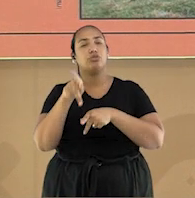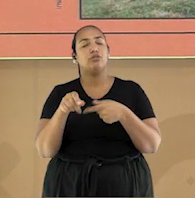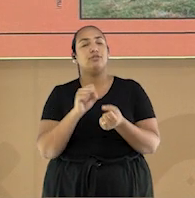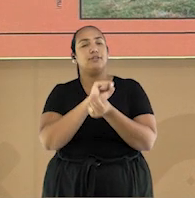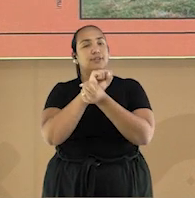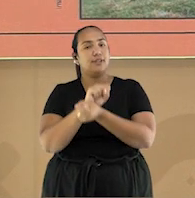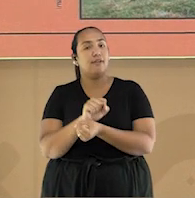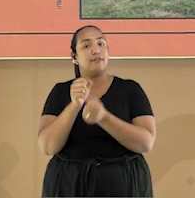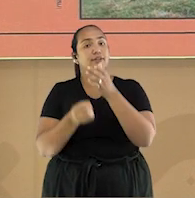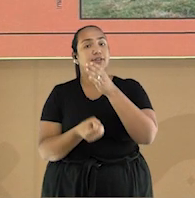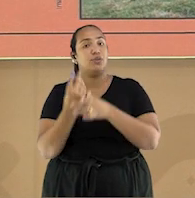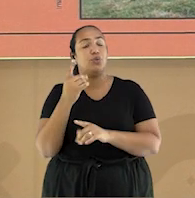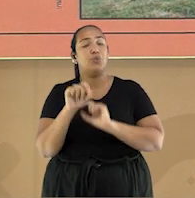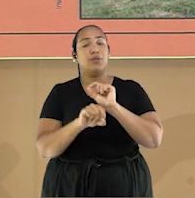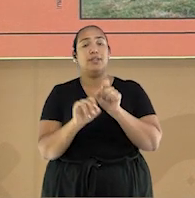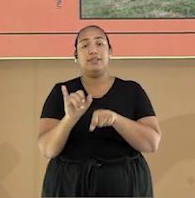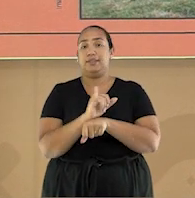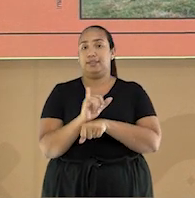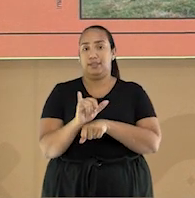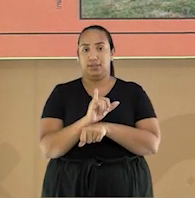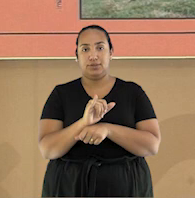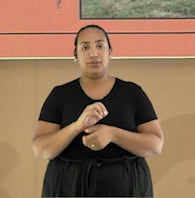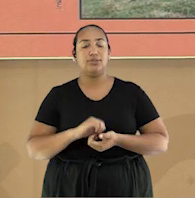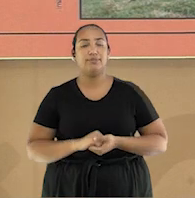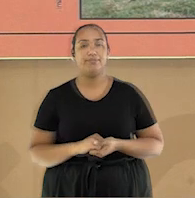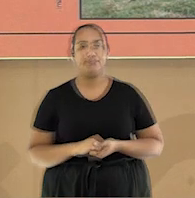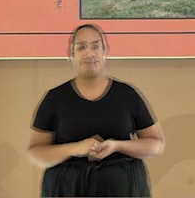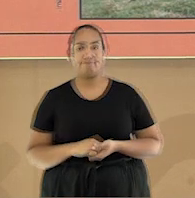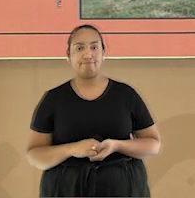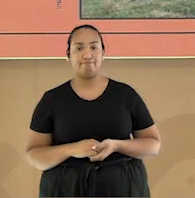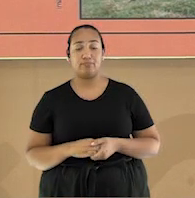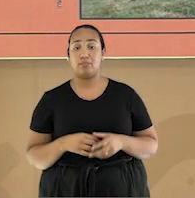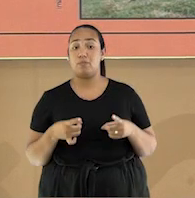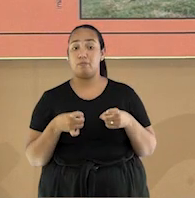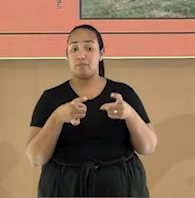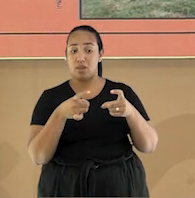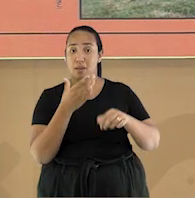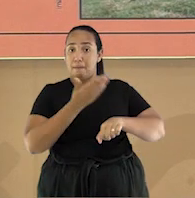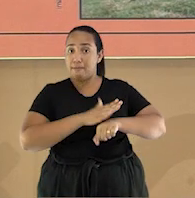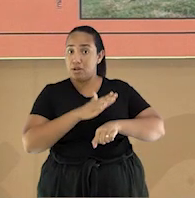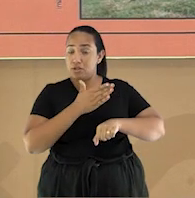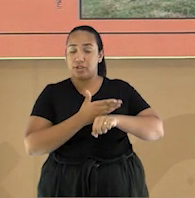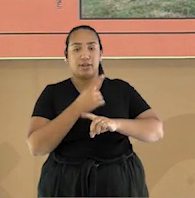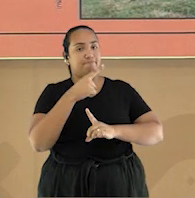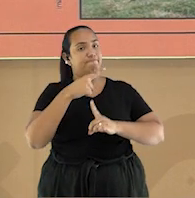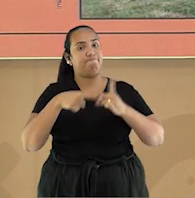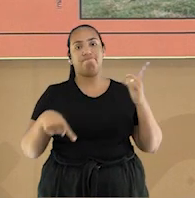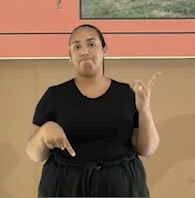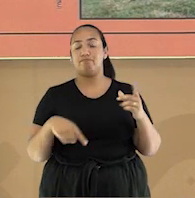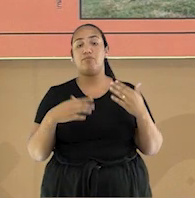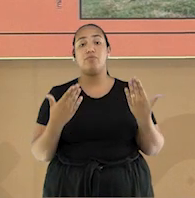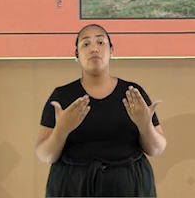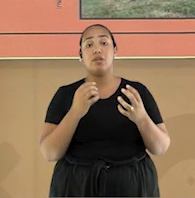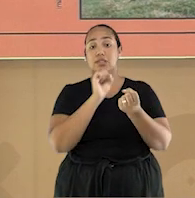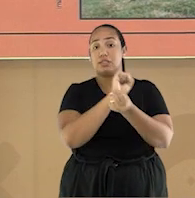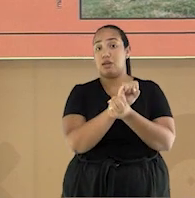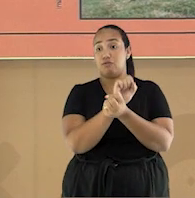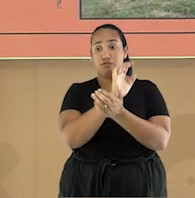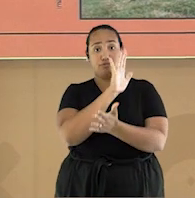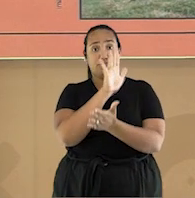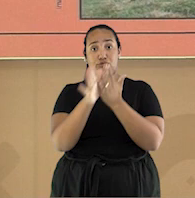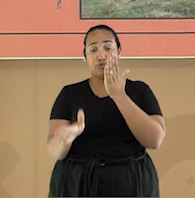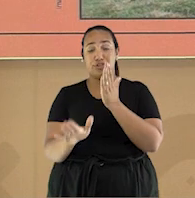estratégia de defesa. Como os treinamentos de combate eram proibidos, os escravos que conseguiam fugir, mas